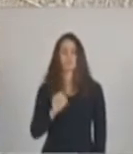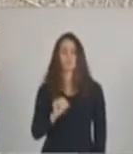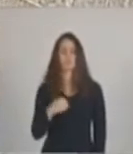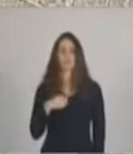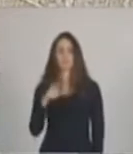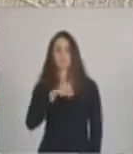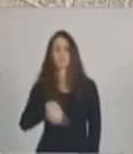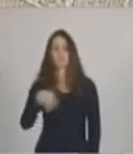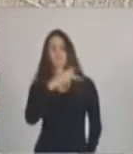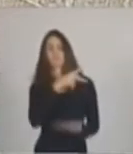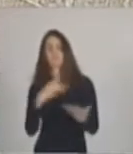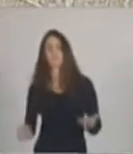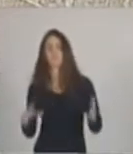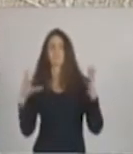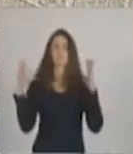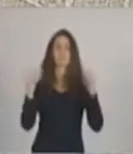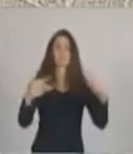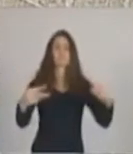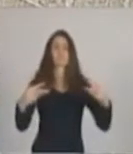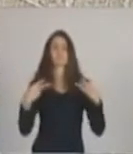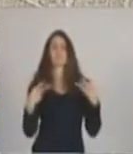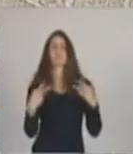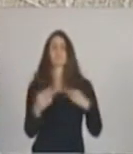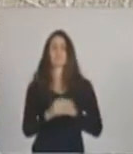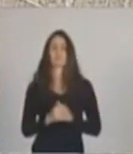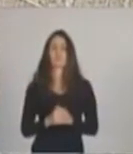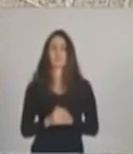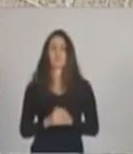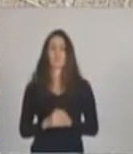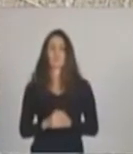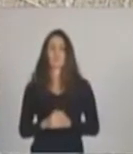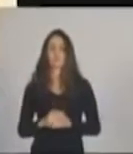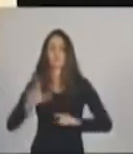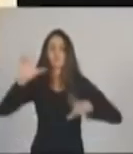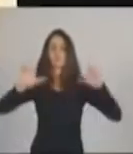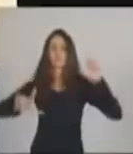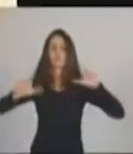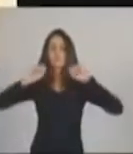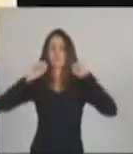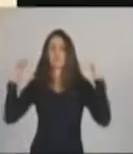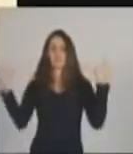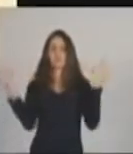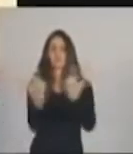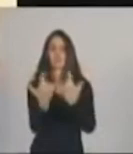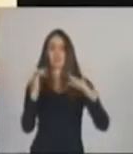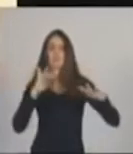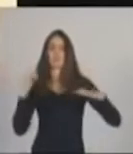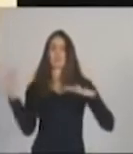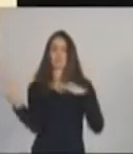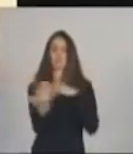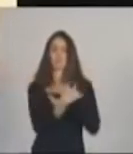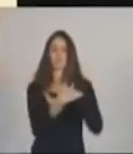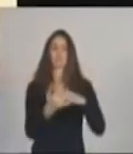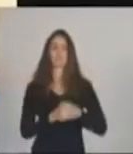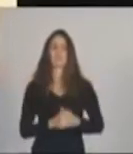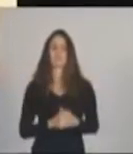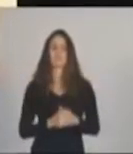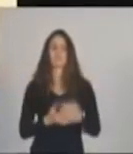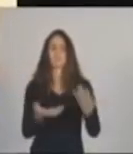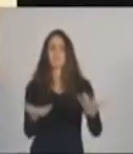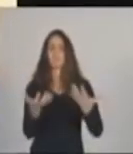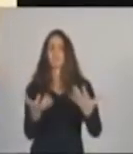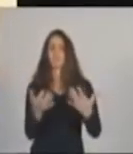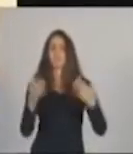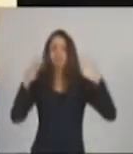deputadas, a todos que estão nos assistindo pela TV Assembleia e pelas redes sociais, quero com